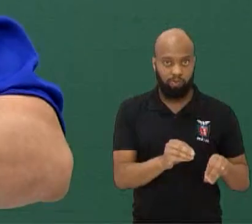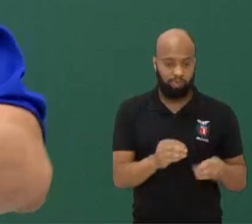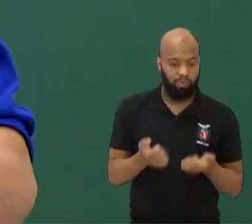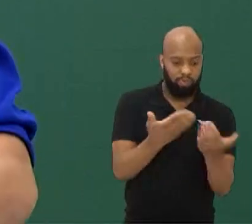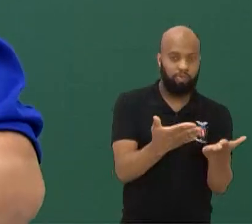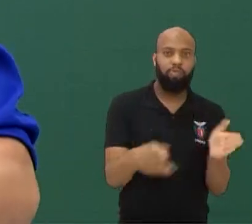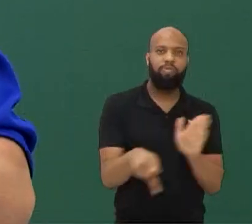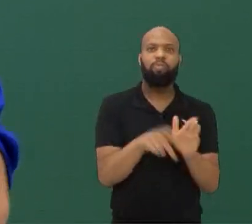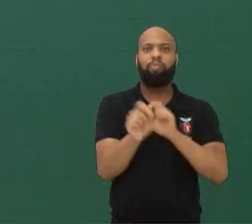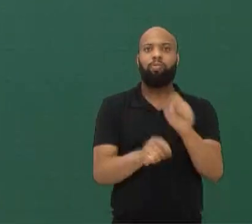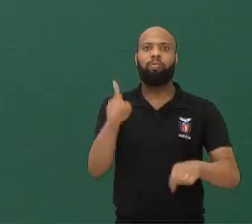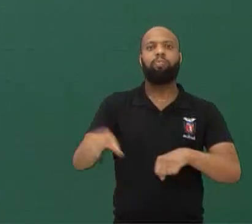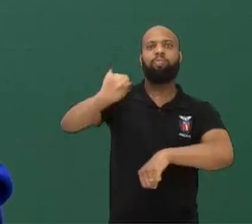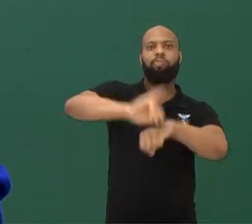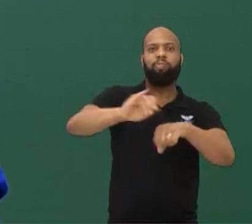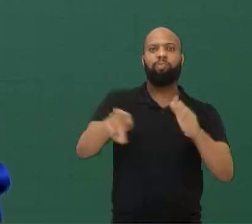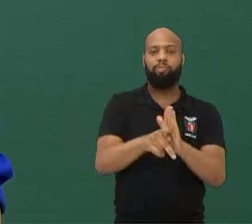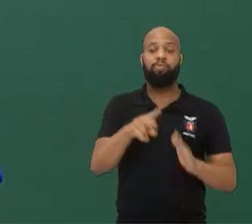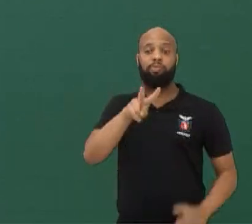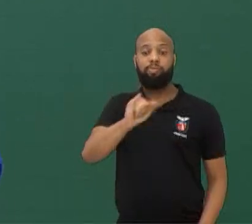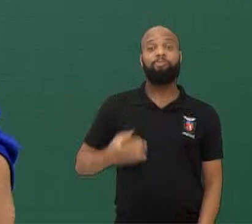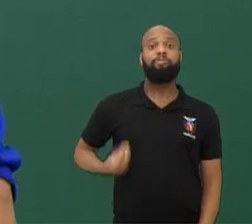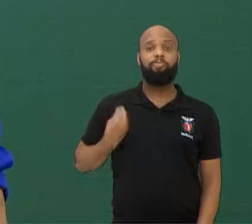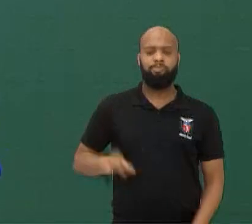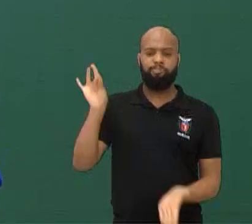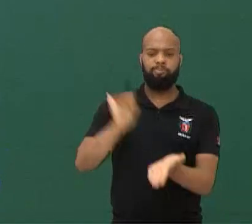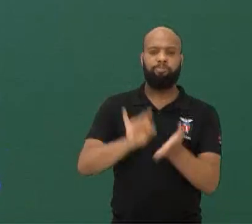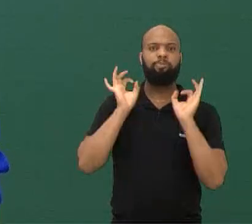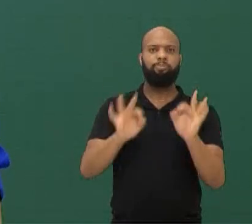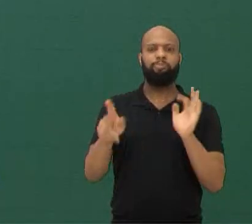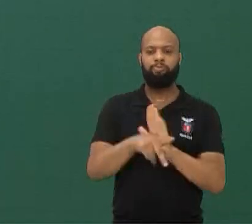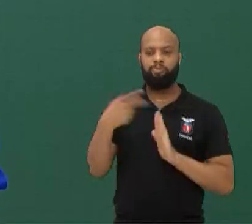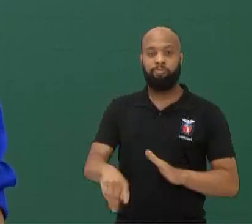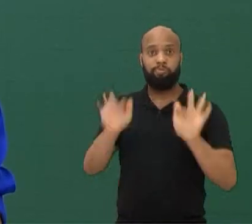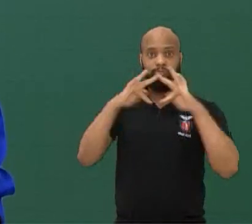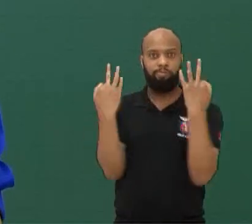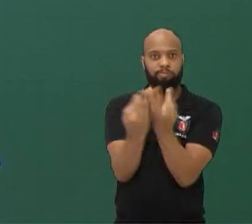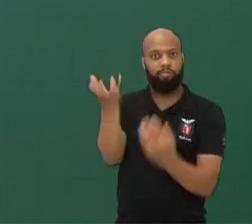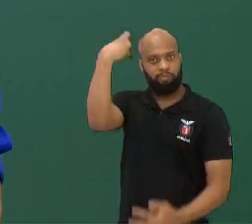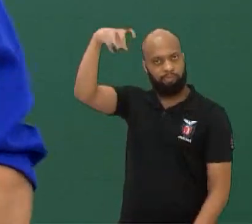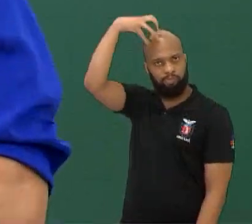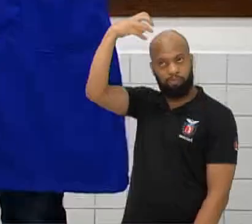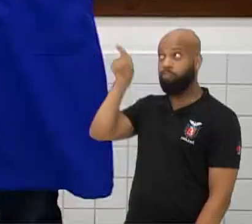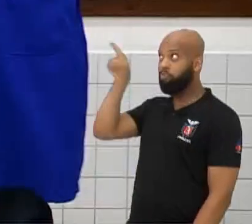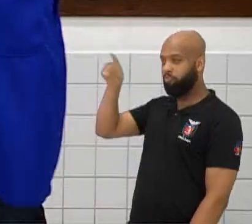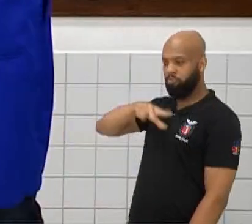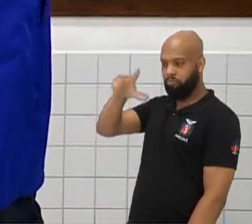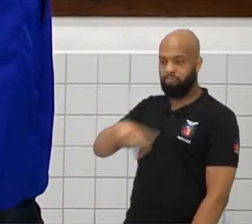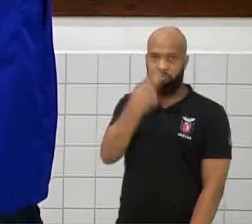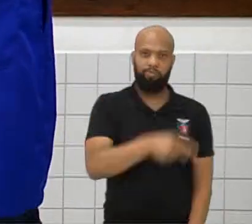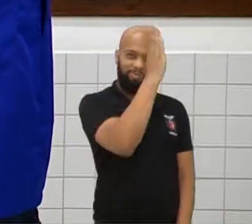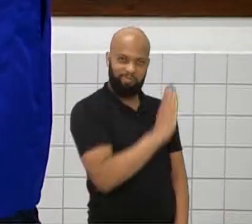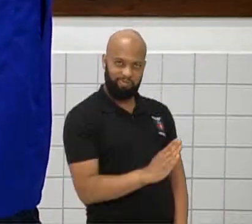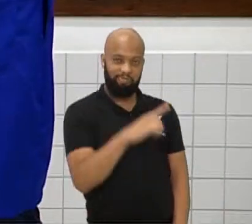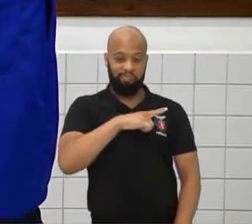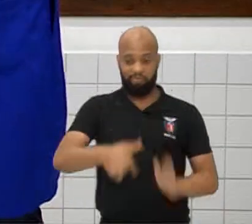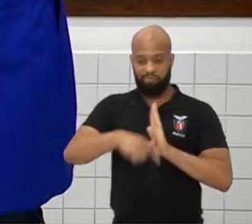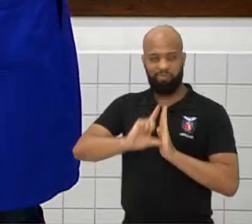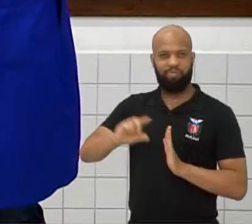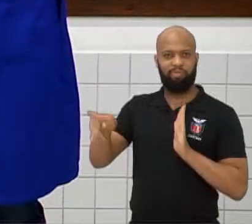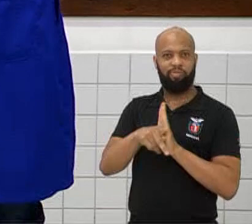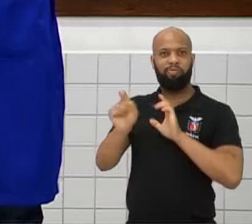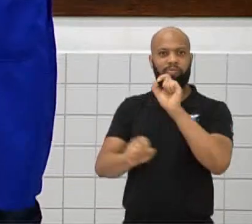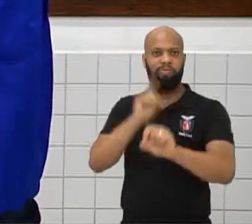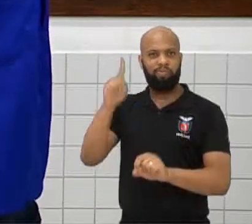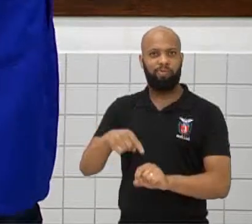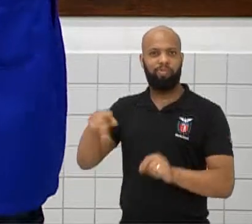sede, residência, habitação oficial da família real portuguesa no Brasil. Então, ele que era o Paço de São